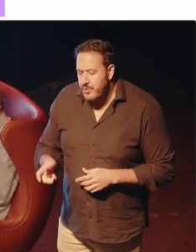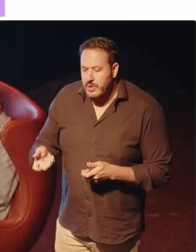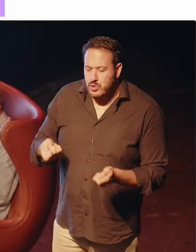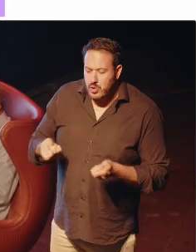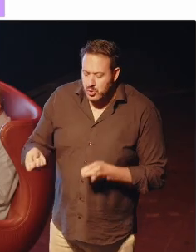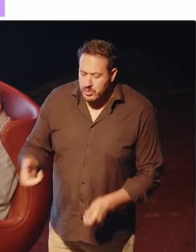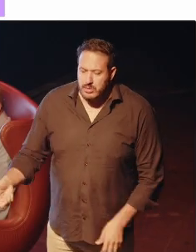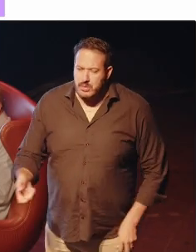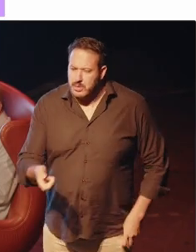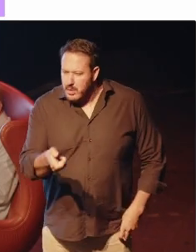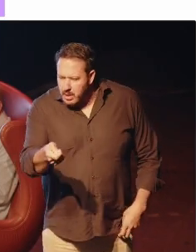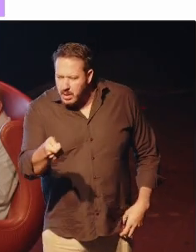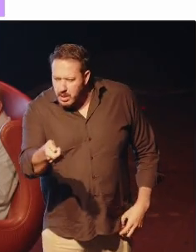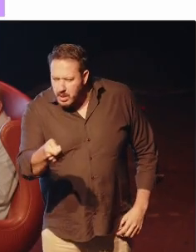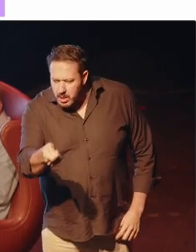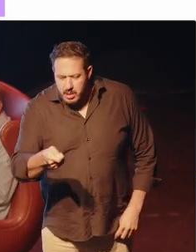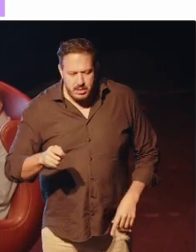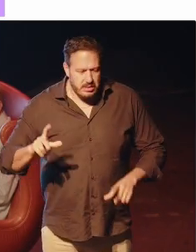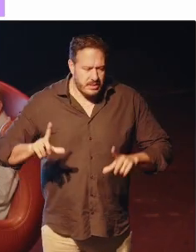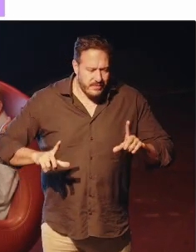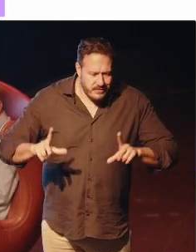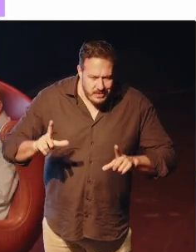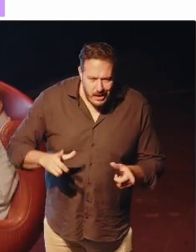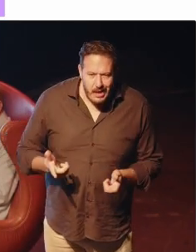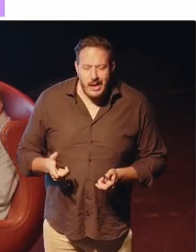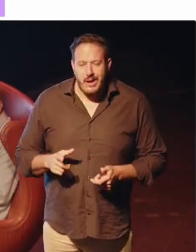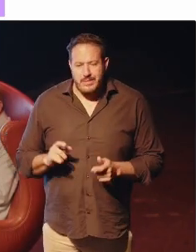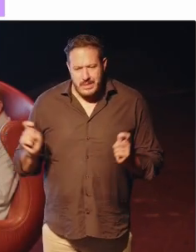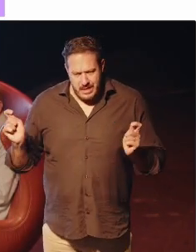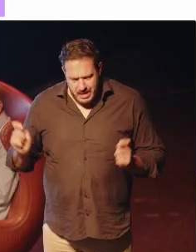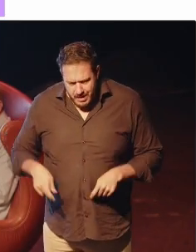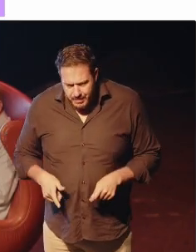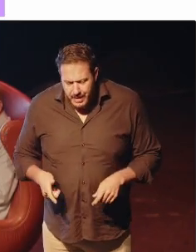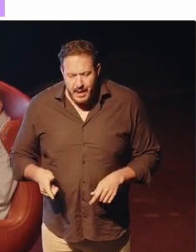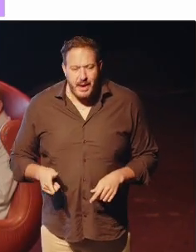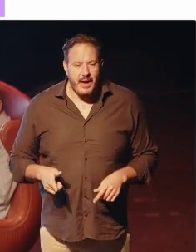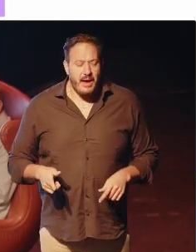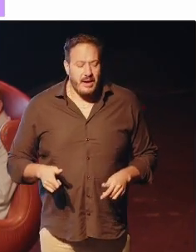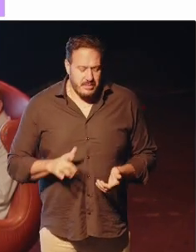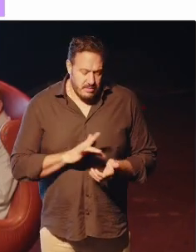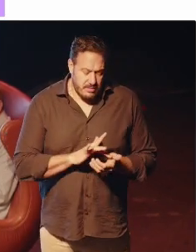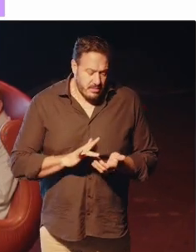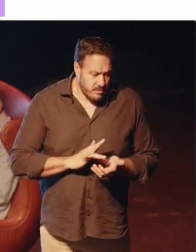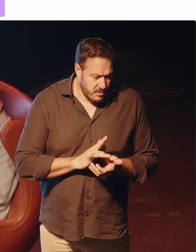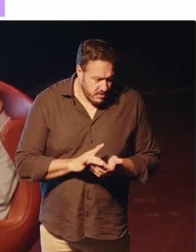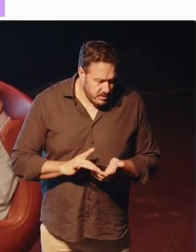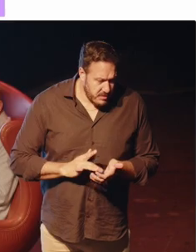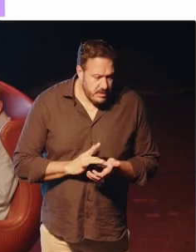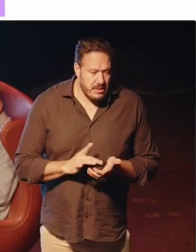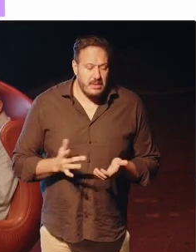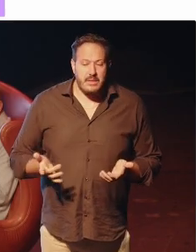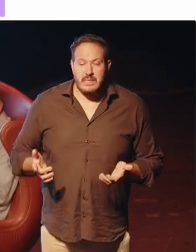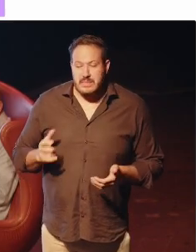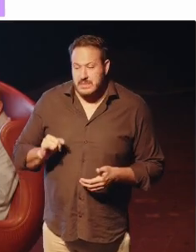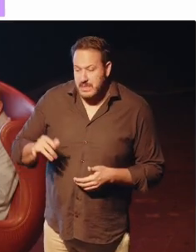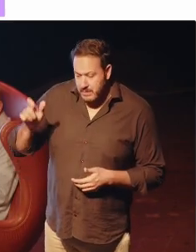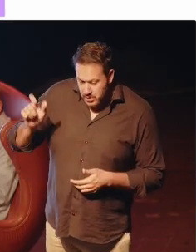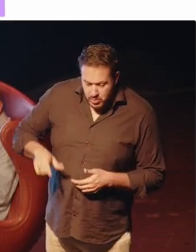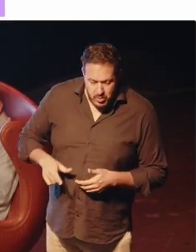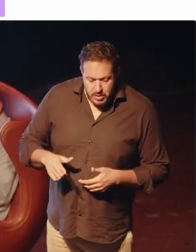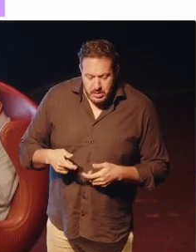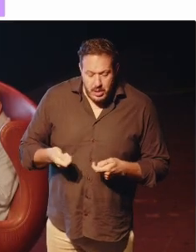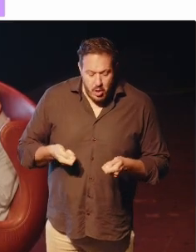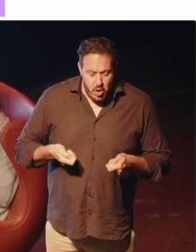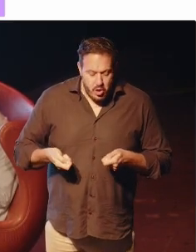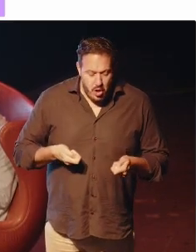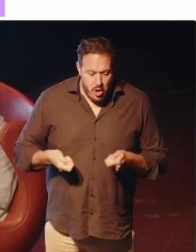controle remoto da televisão, se é capaz de lidar com o telefone celular, né? Se controla as